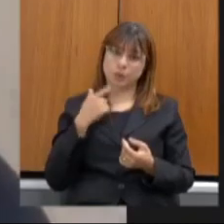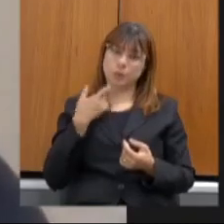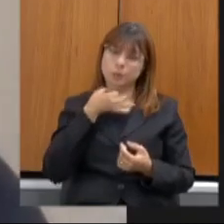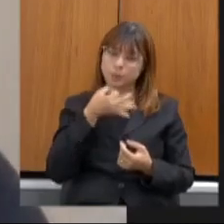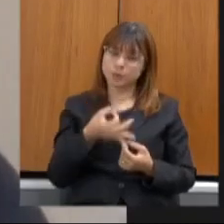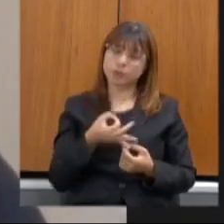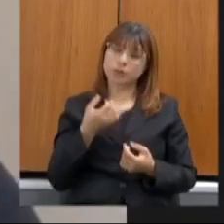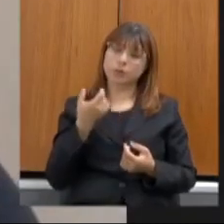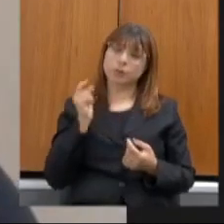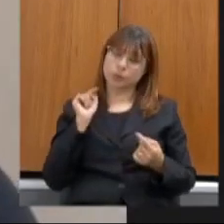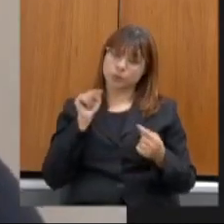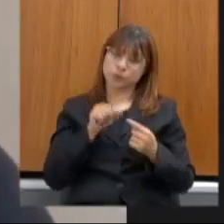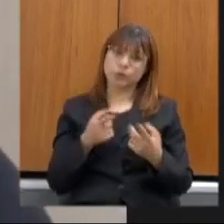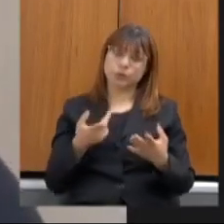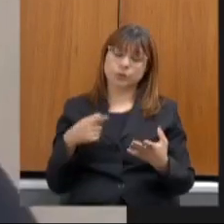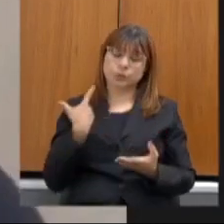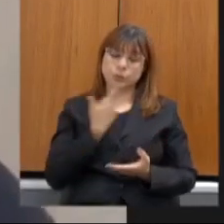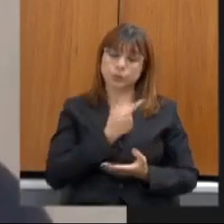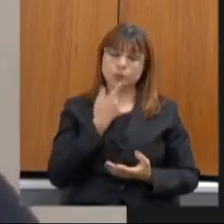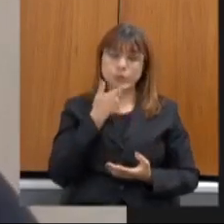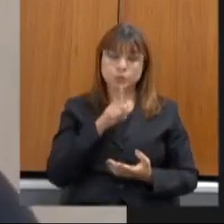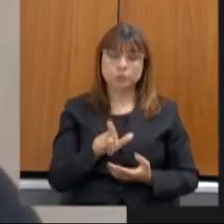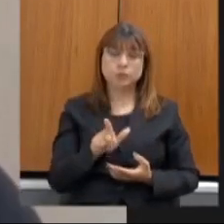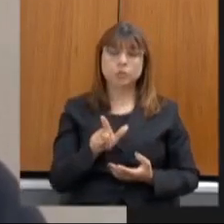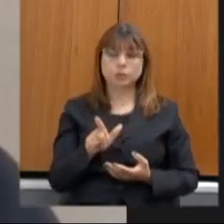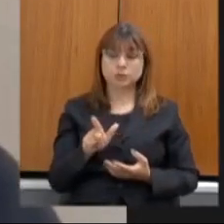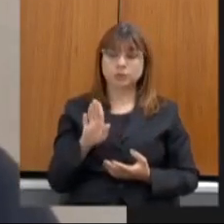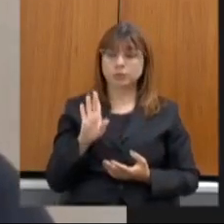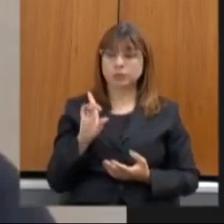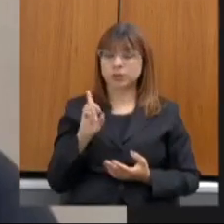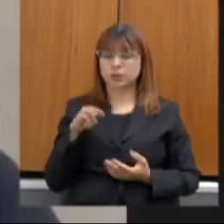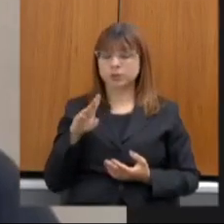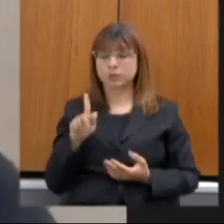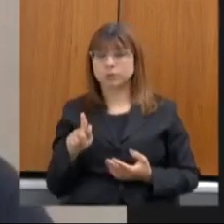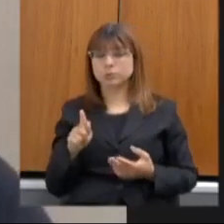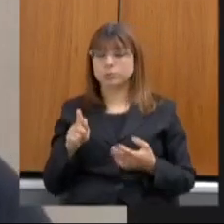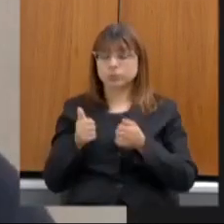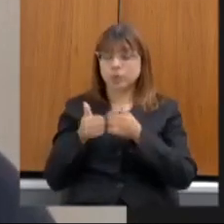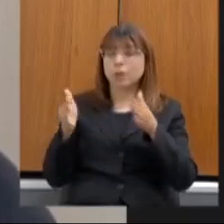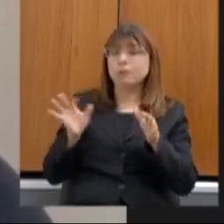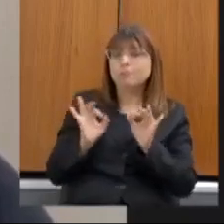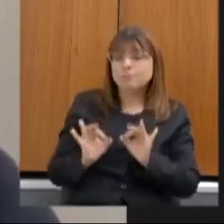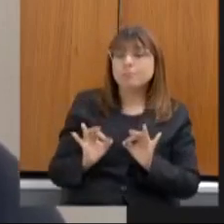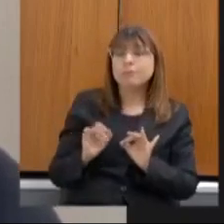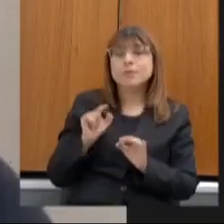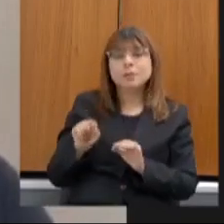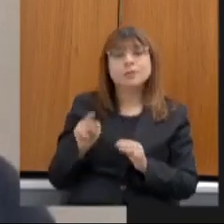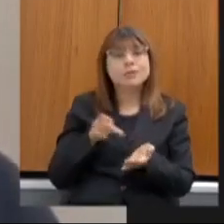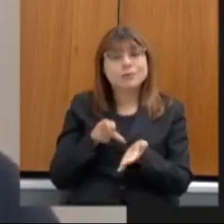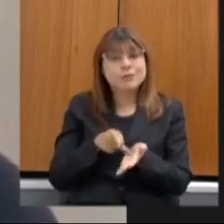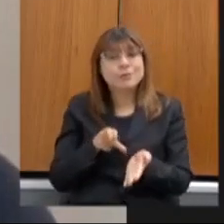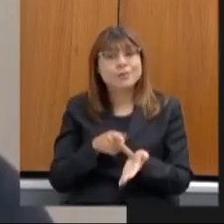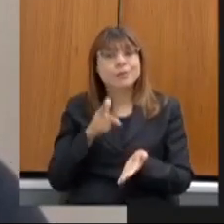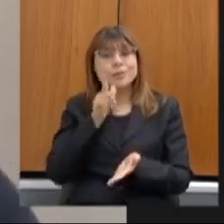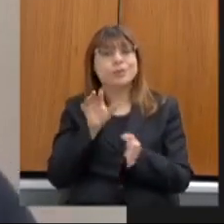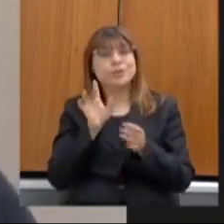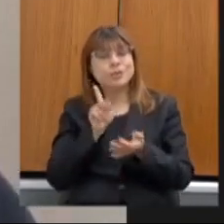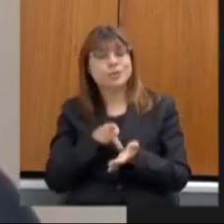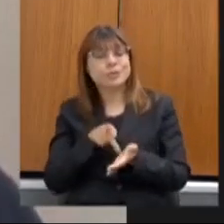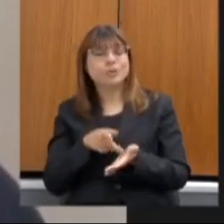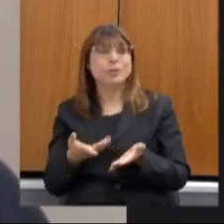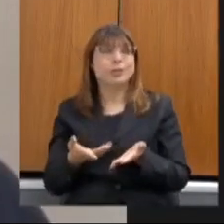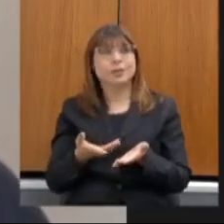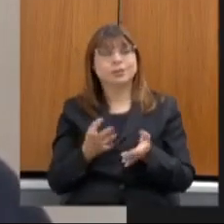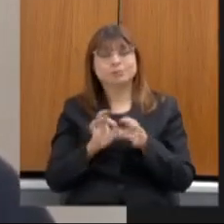abrir essa caixa forte essa caixa preta do bdmg e ele efetivamente verdadeira decide se